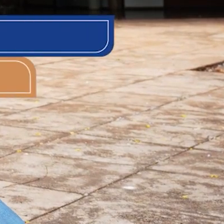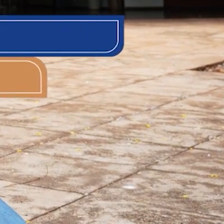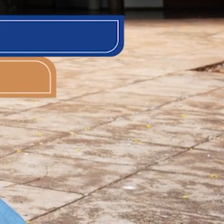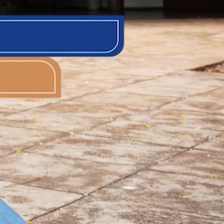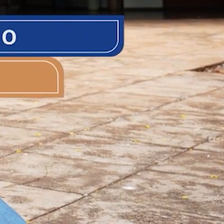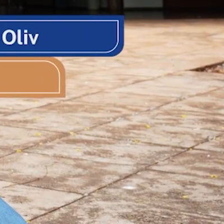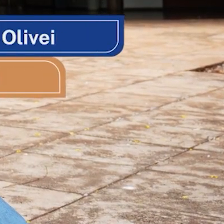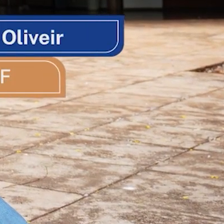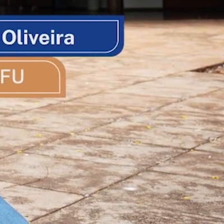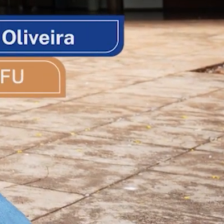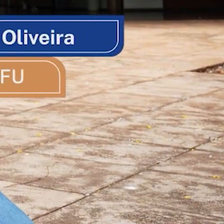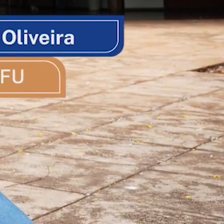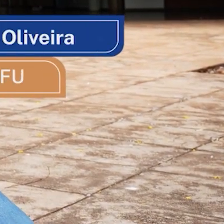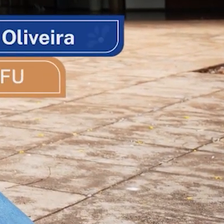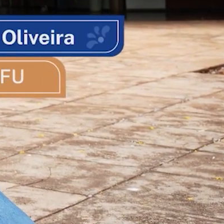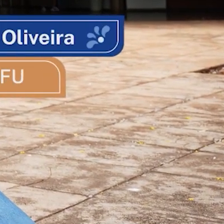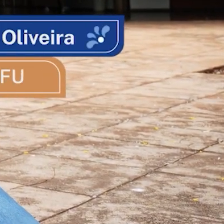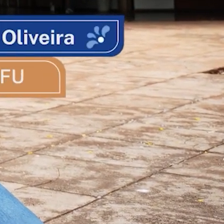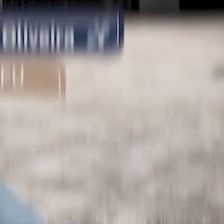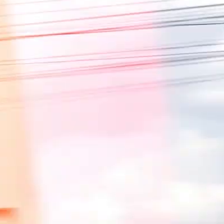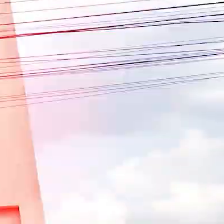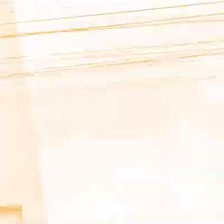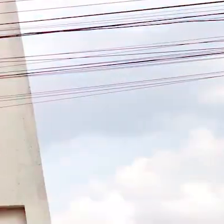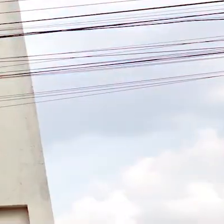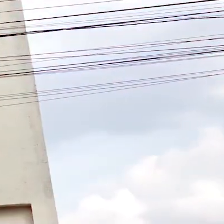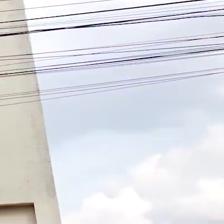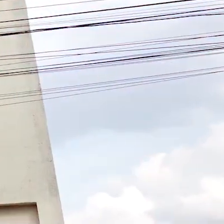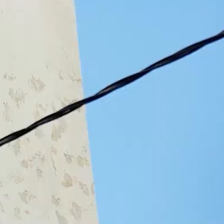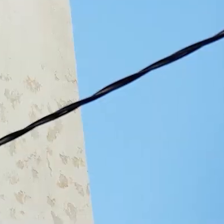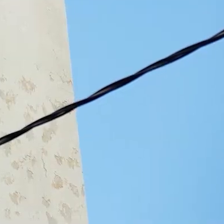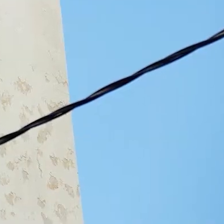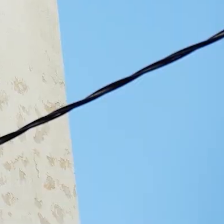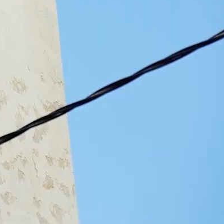Uma universidade é feita de pessoas.